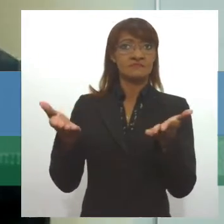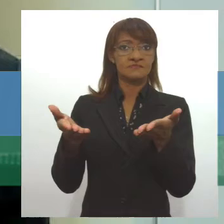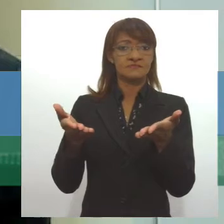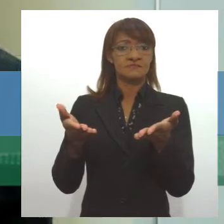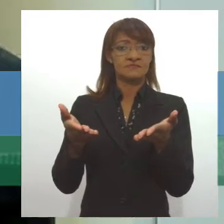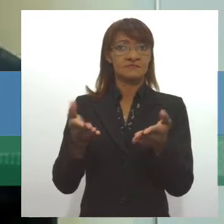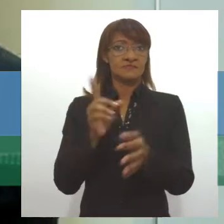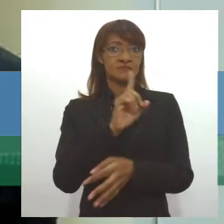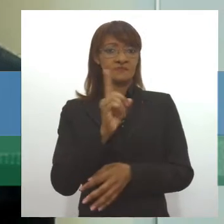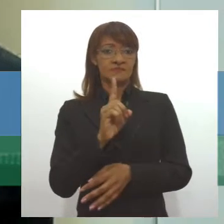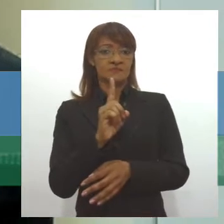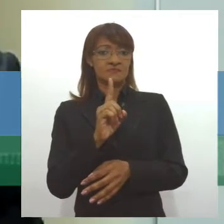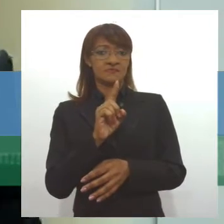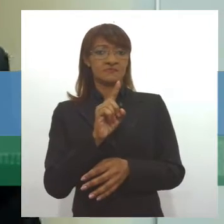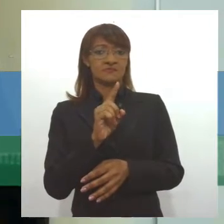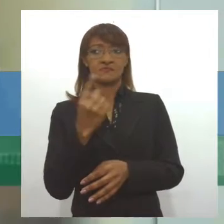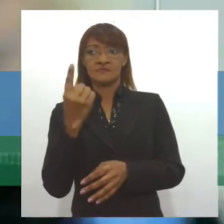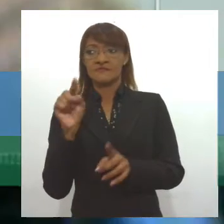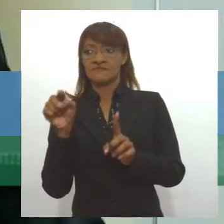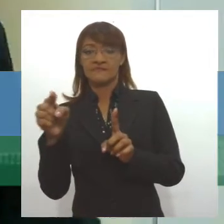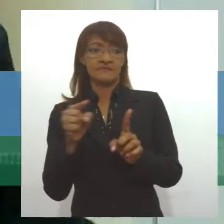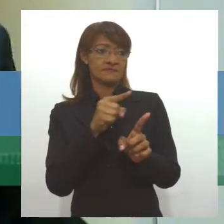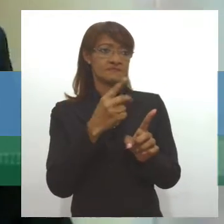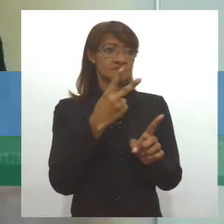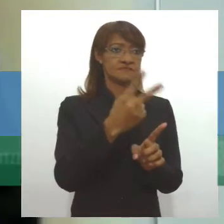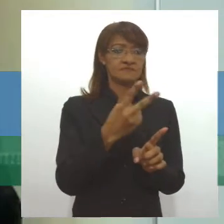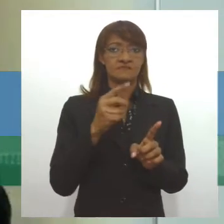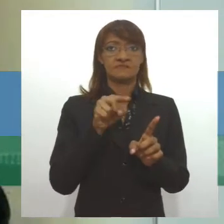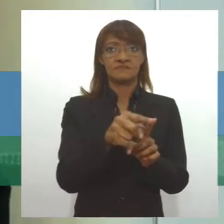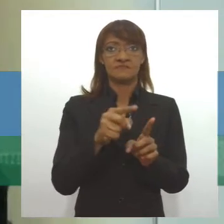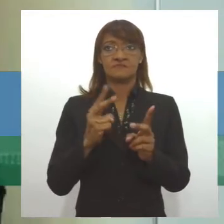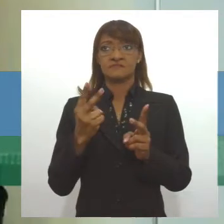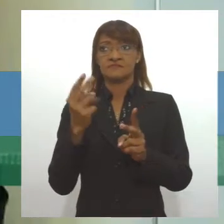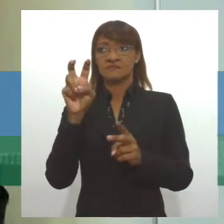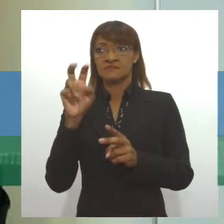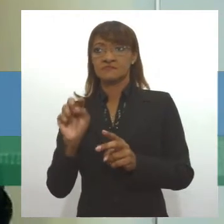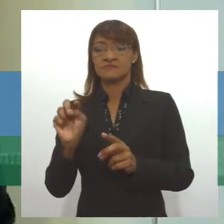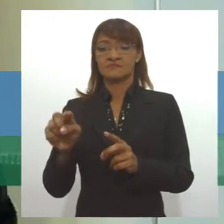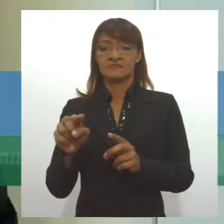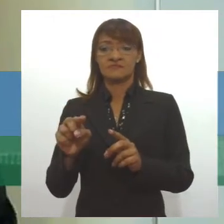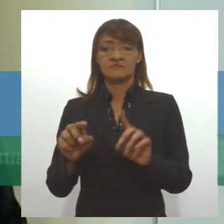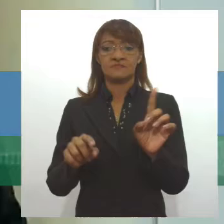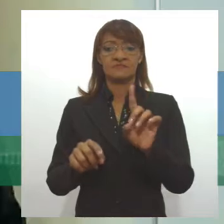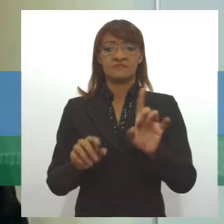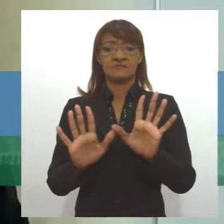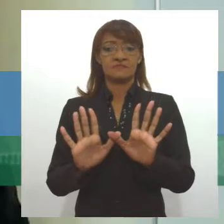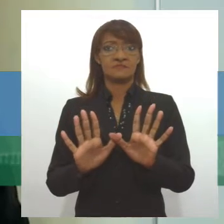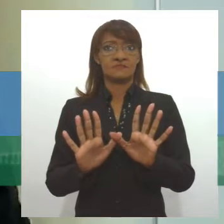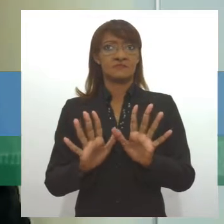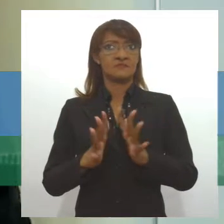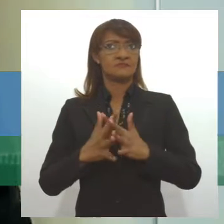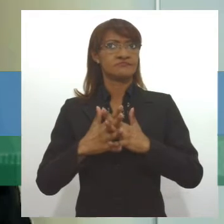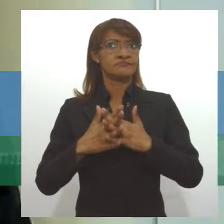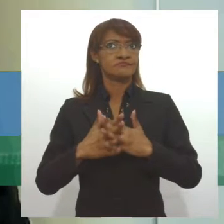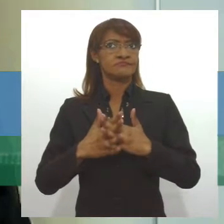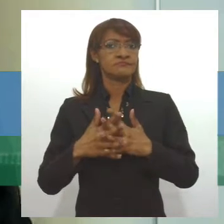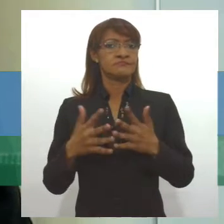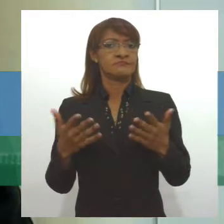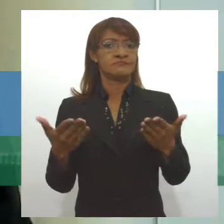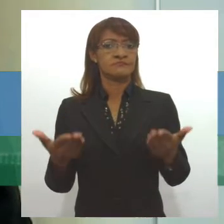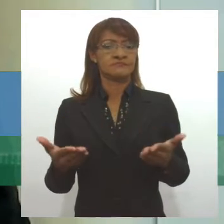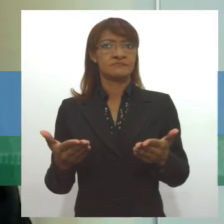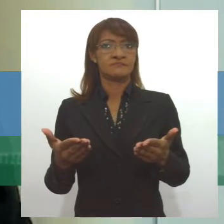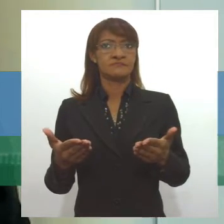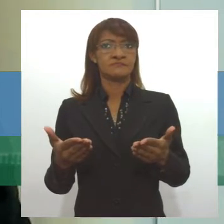é um pagar 1.000, outro pagar 2.000, outro estado paga 5.000. Quer dizer, é uma coisa completamente fora do contexto